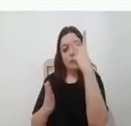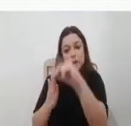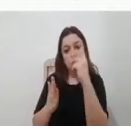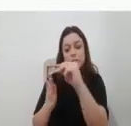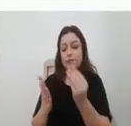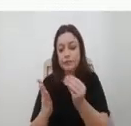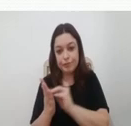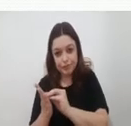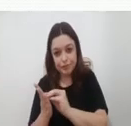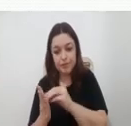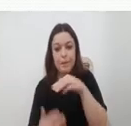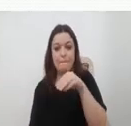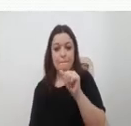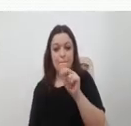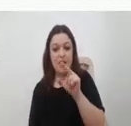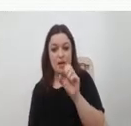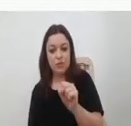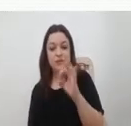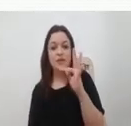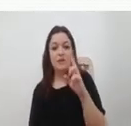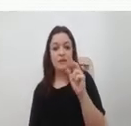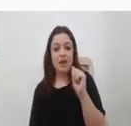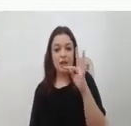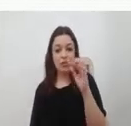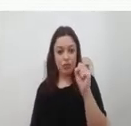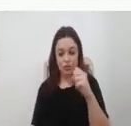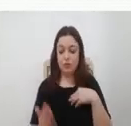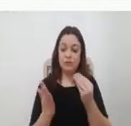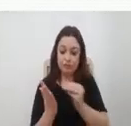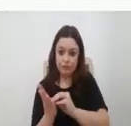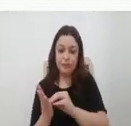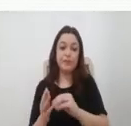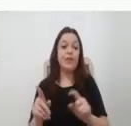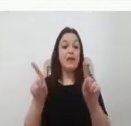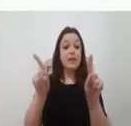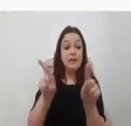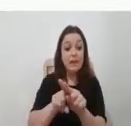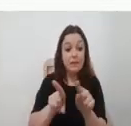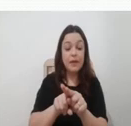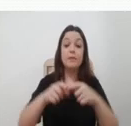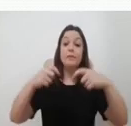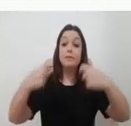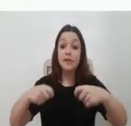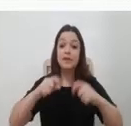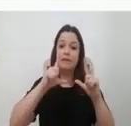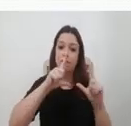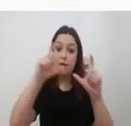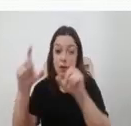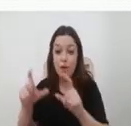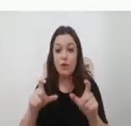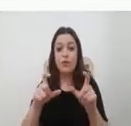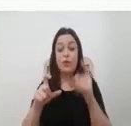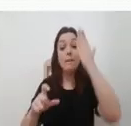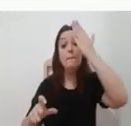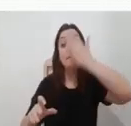usar isso num processo futuro. Também a materialização de evidências é muito importante, ou